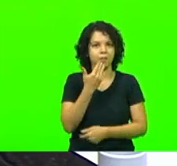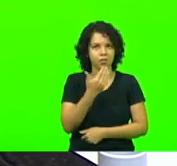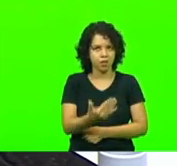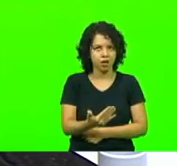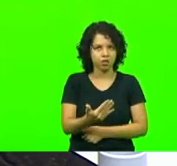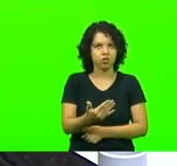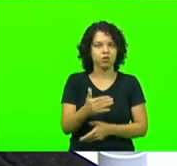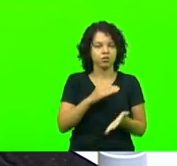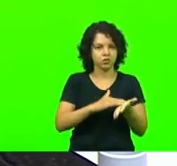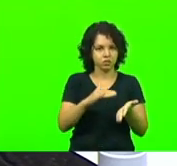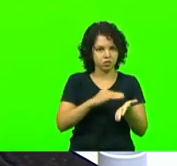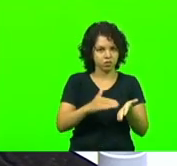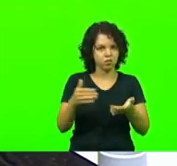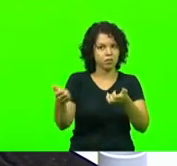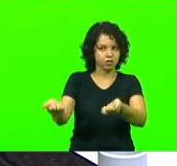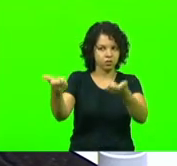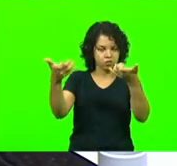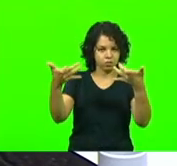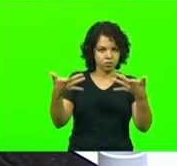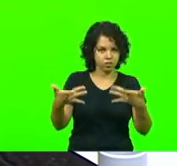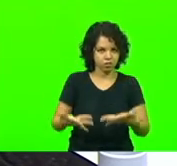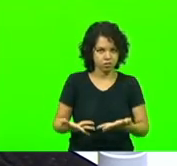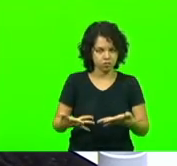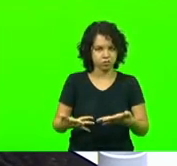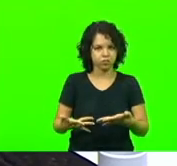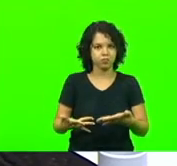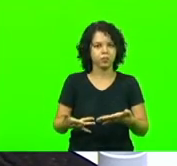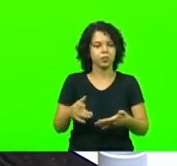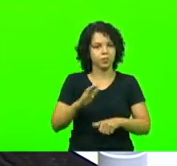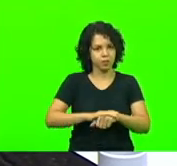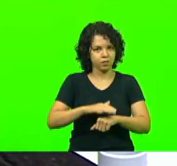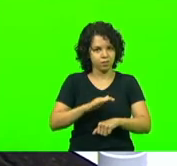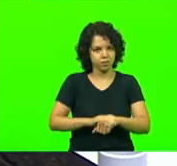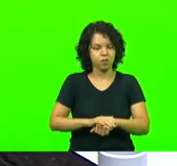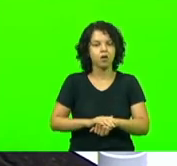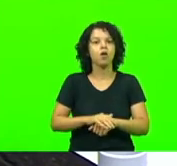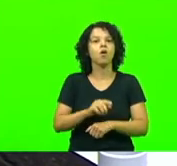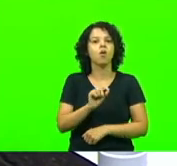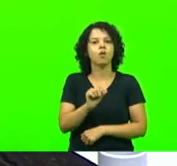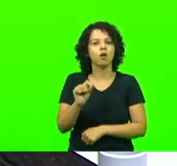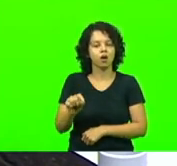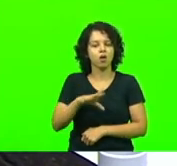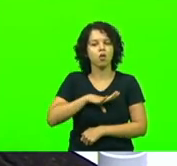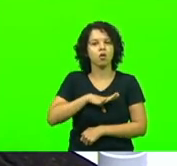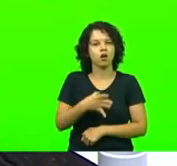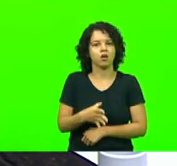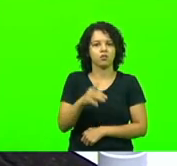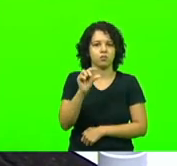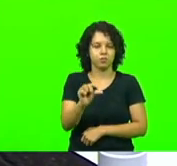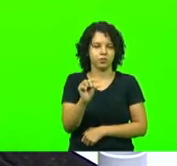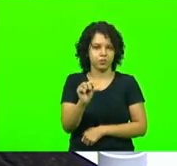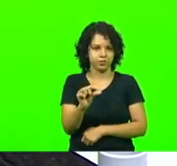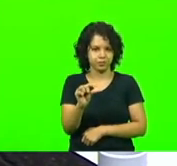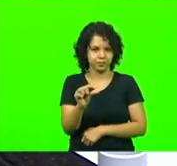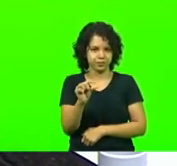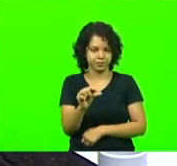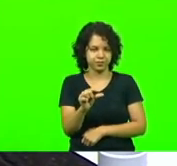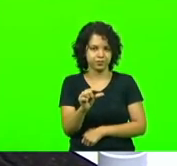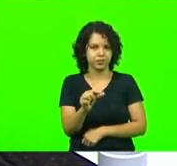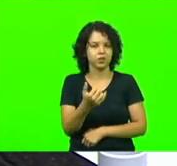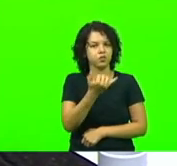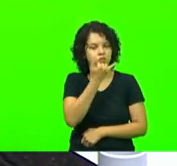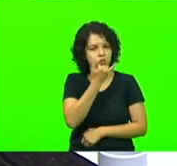que ele desse explicação. Foi um ato, na minha opinião, de pouca coragem, de pouca coragem. E me